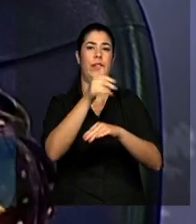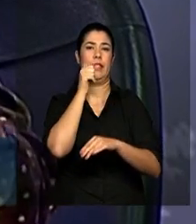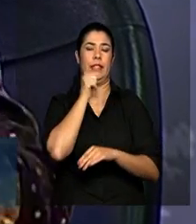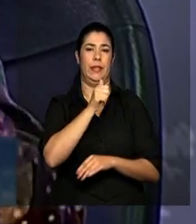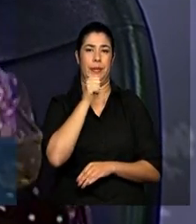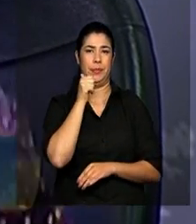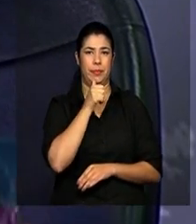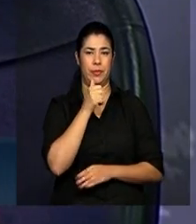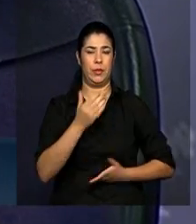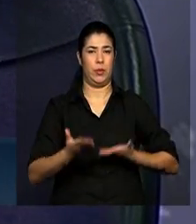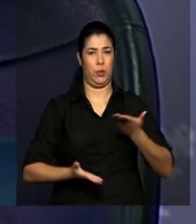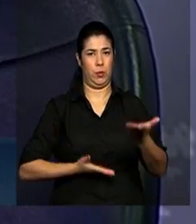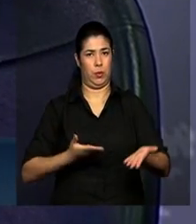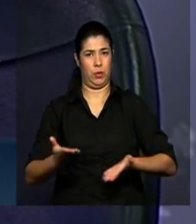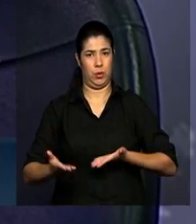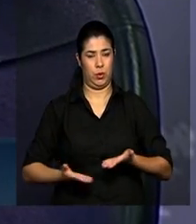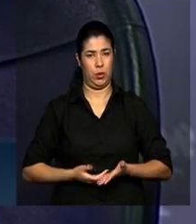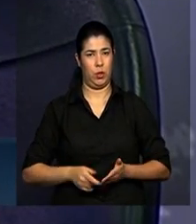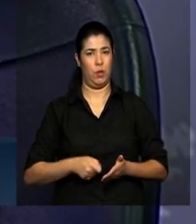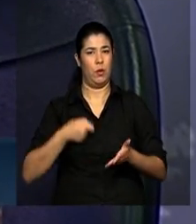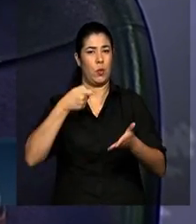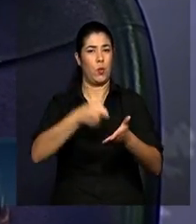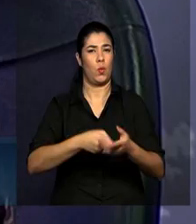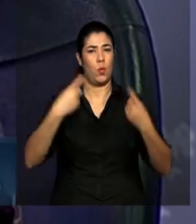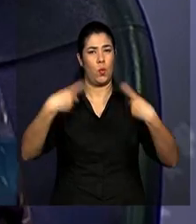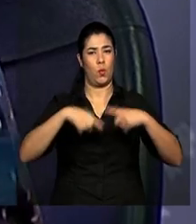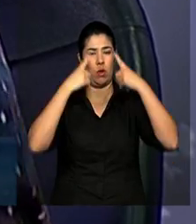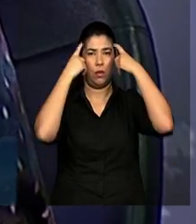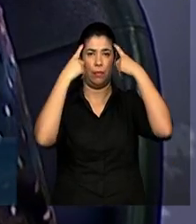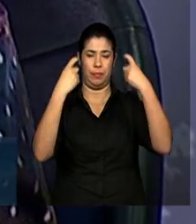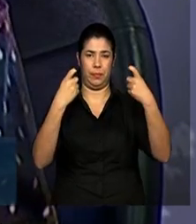mulheres aos serviços de enfrentamento à violência.